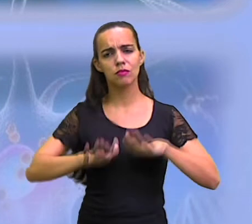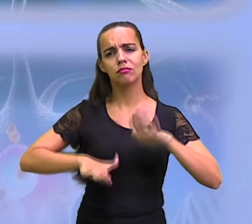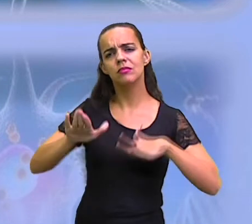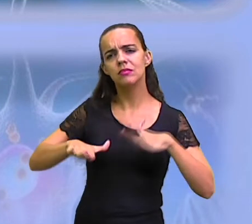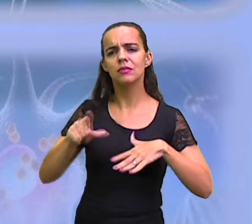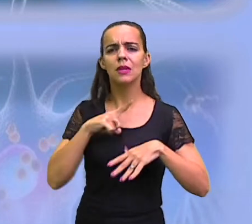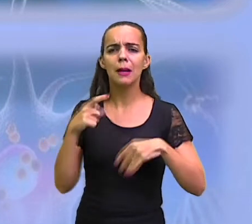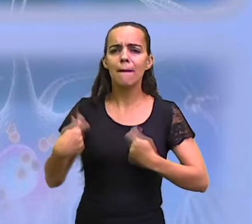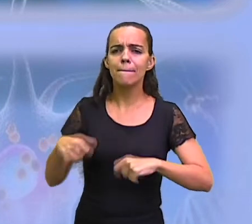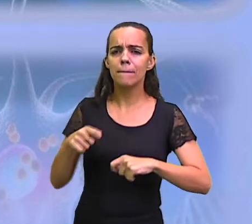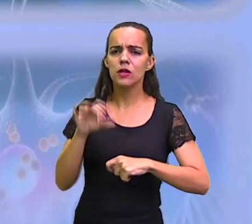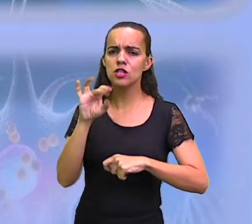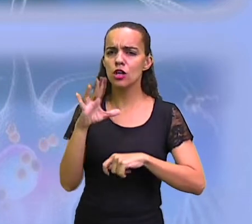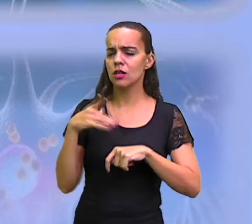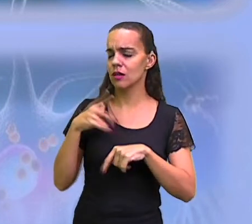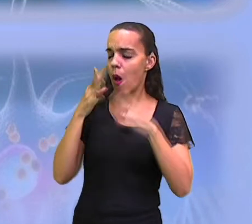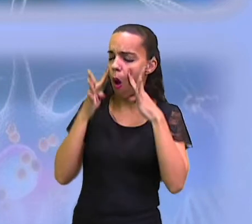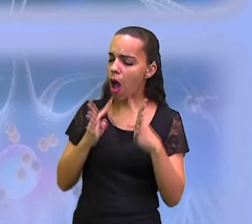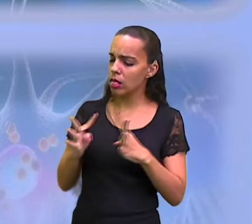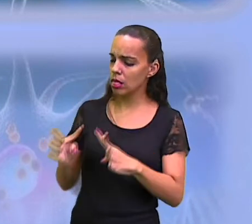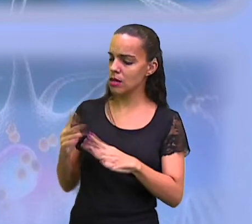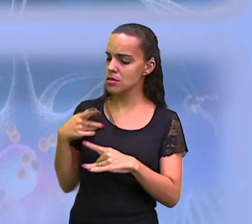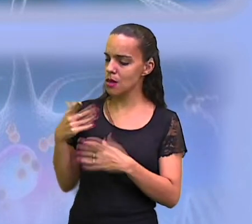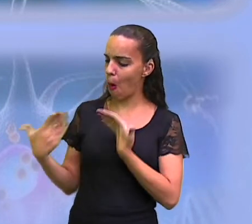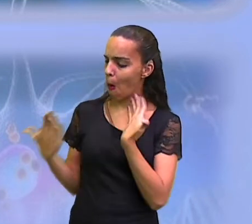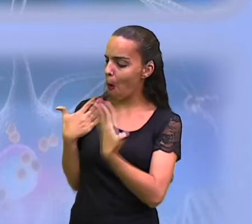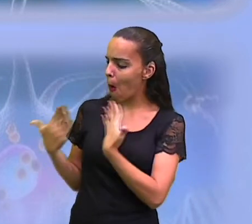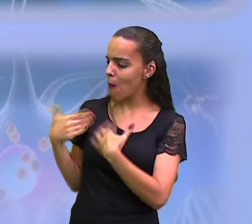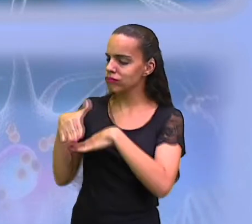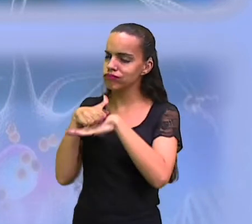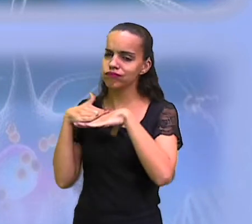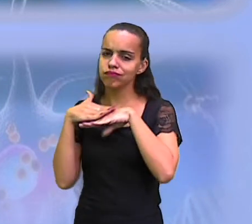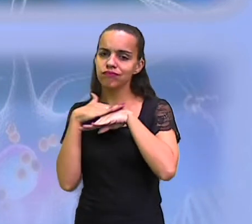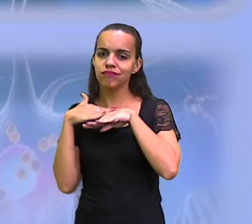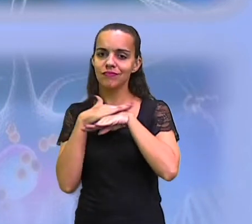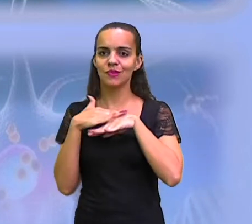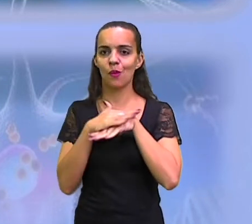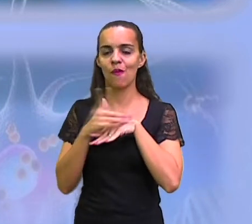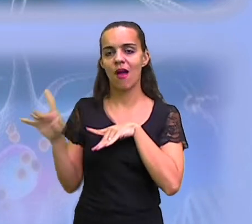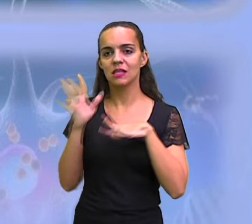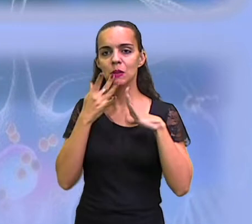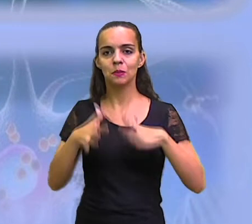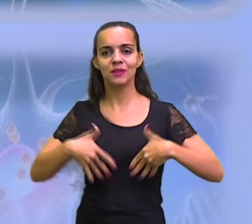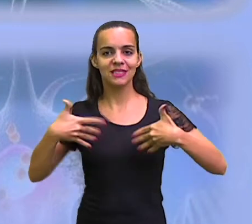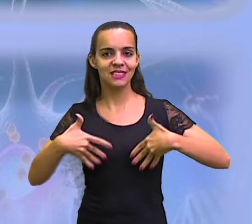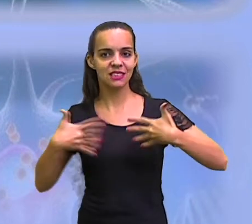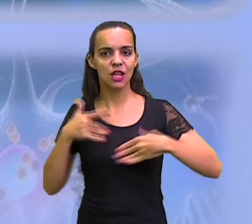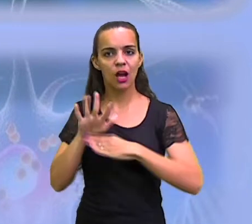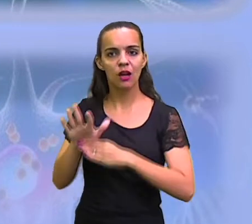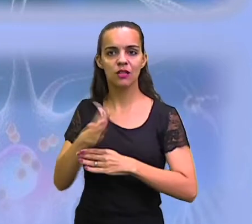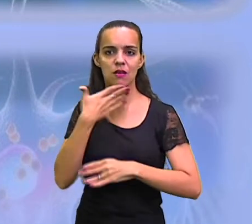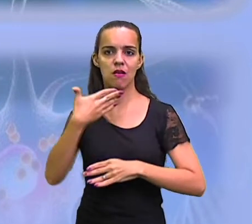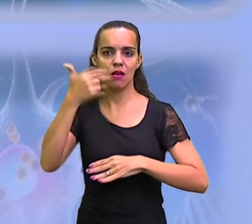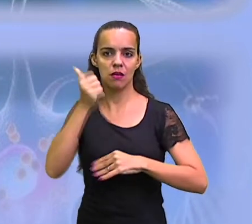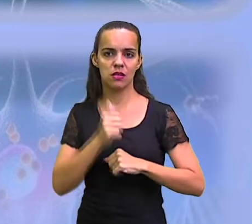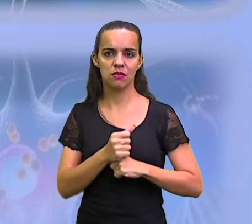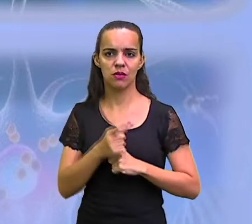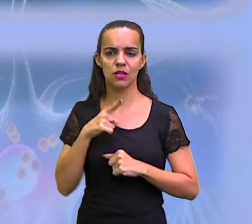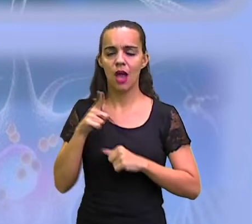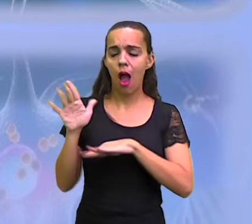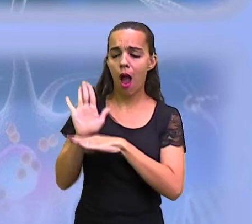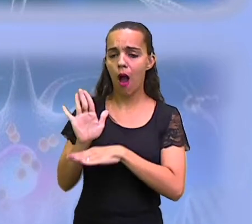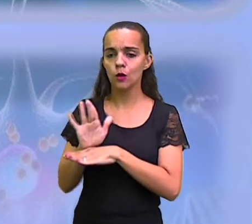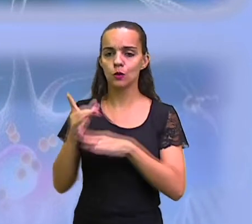só precisa de um pouquinho da nossa atenção, não é mesmo? Nós temos também as infecções do sistema